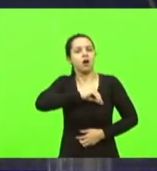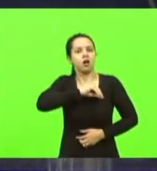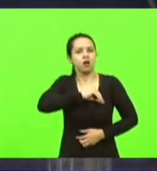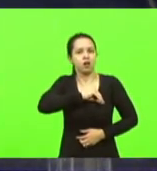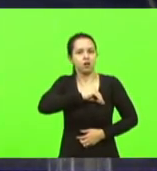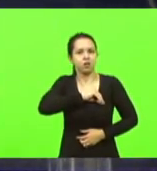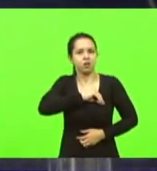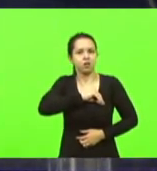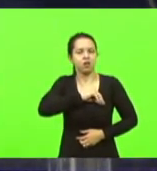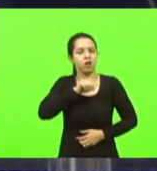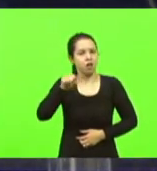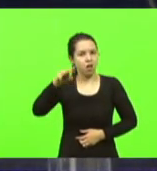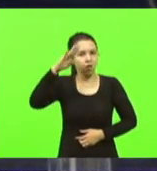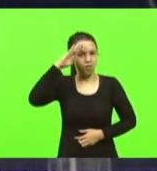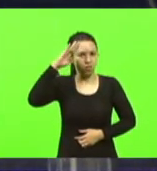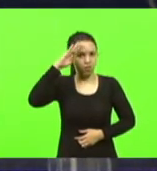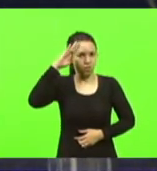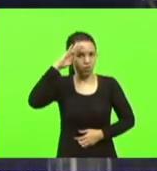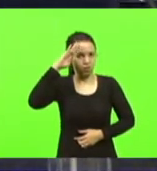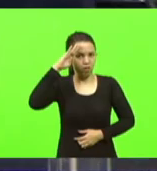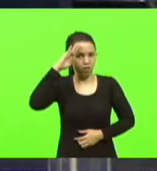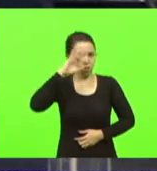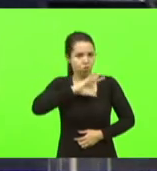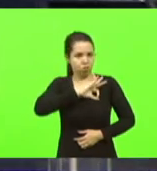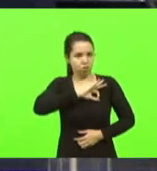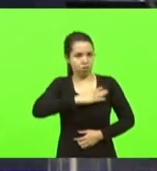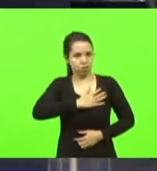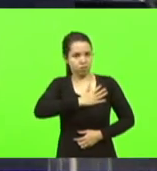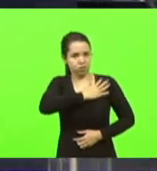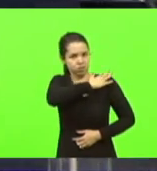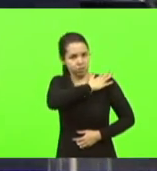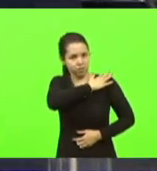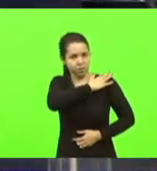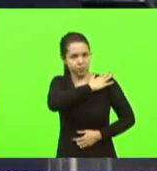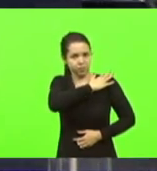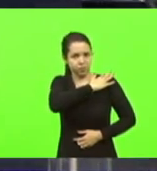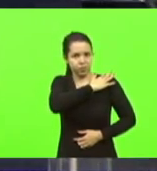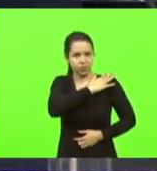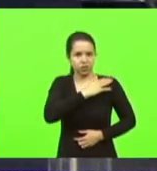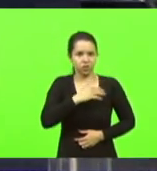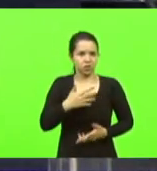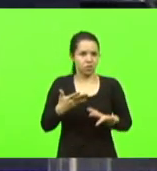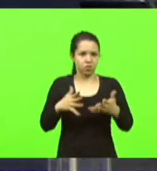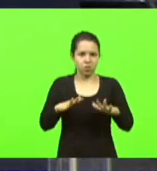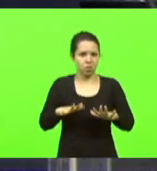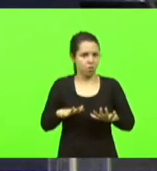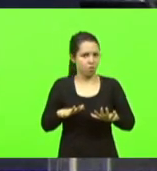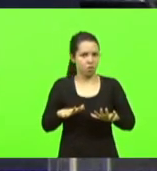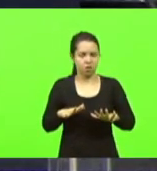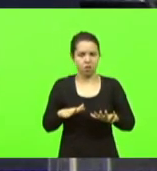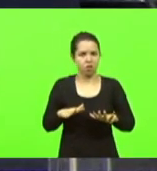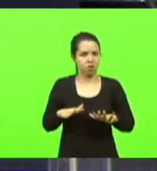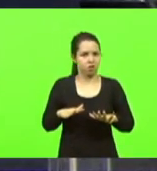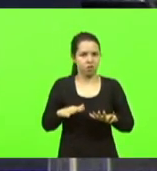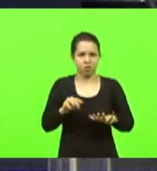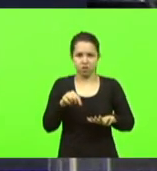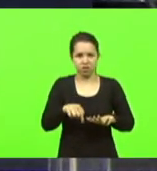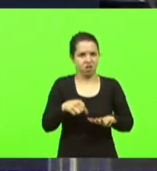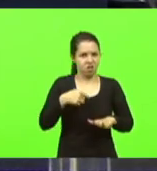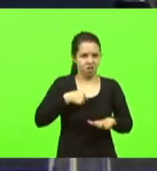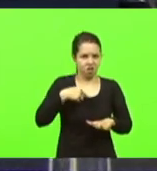militar e eu nunca vi aqui vir aqui por exemplo e eu não estou aqui